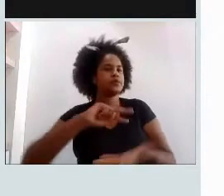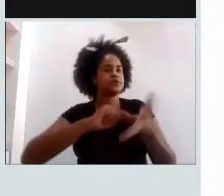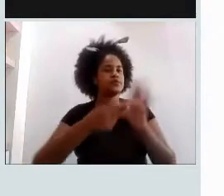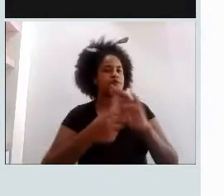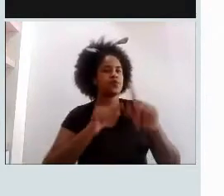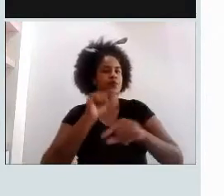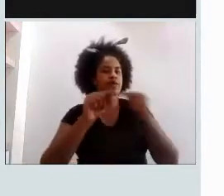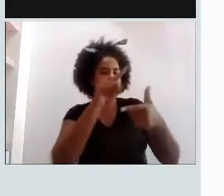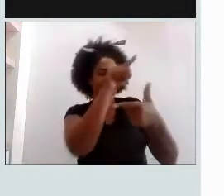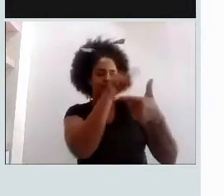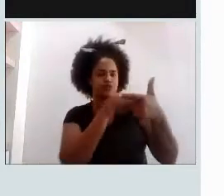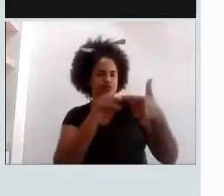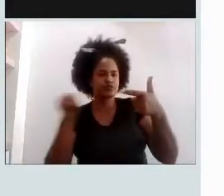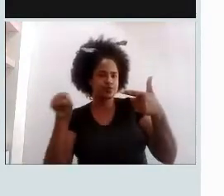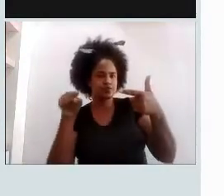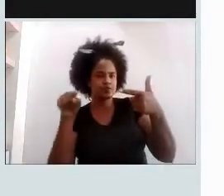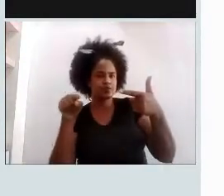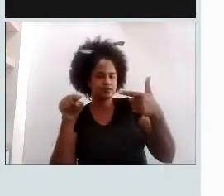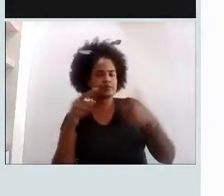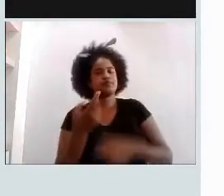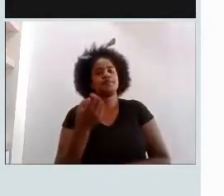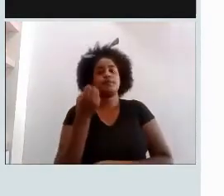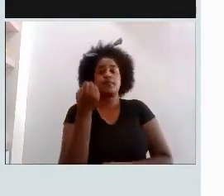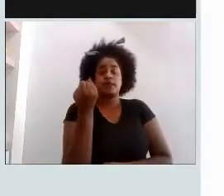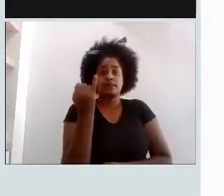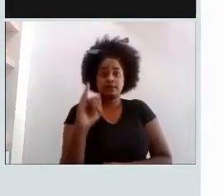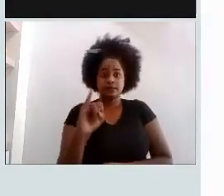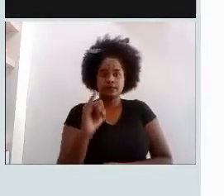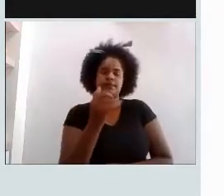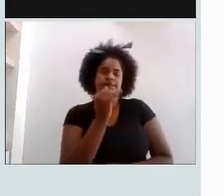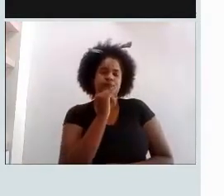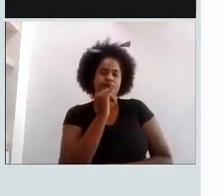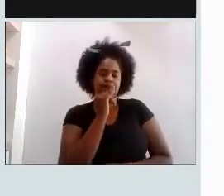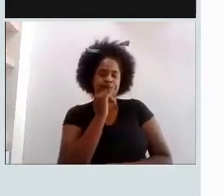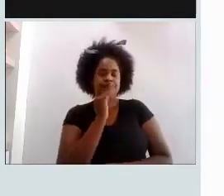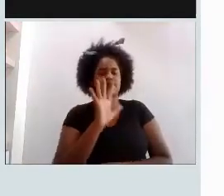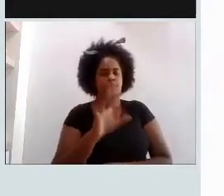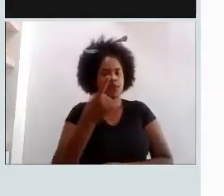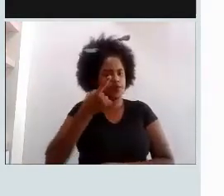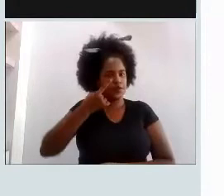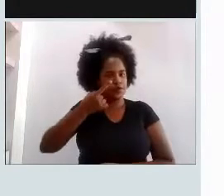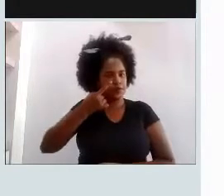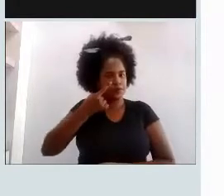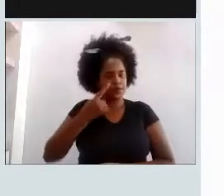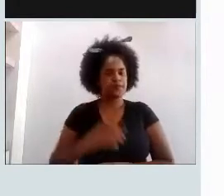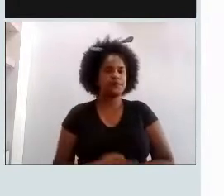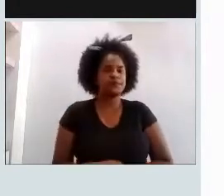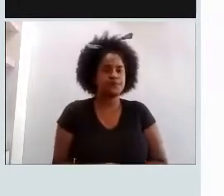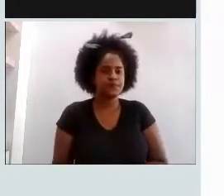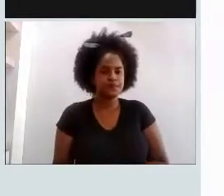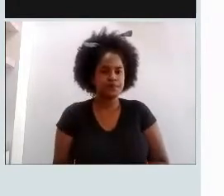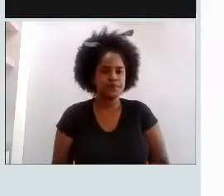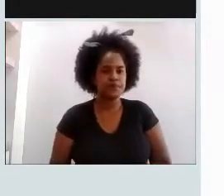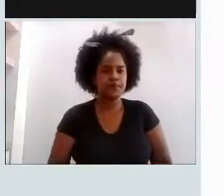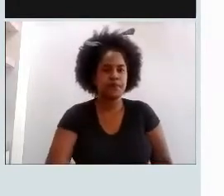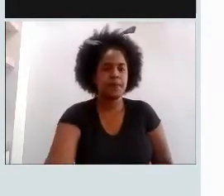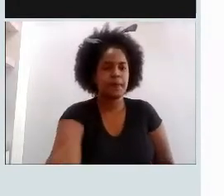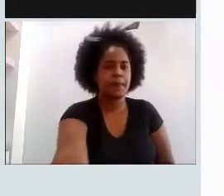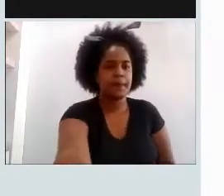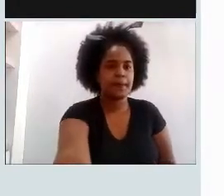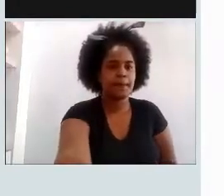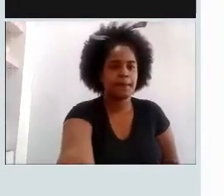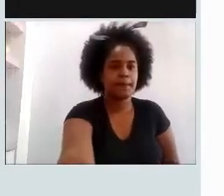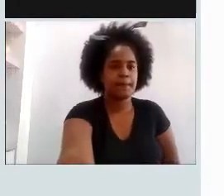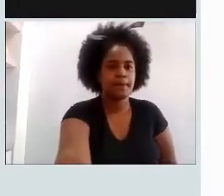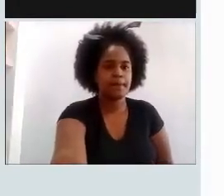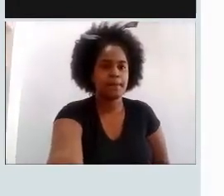Se nós estamos falando por exemplo, a figura maior, eu quero ela